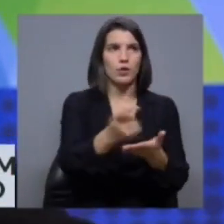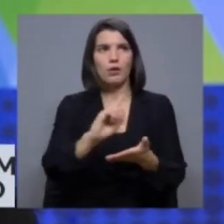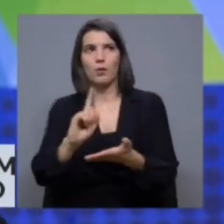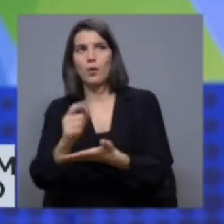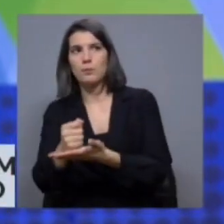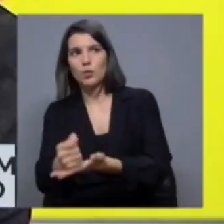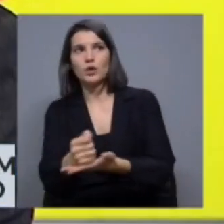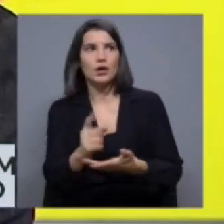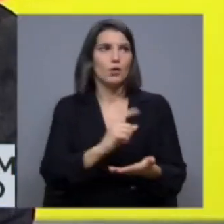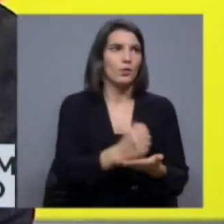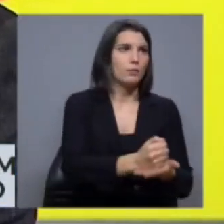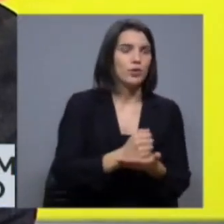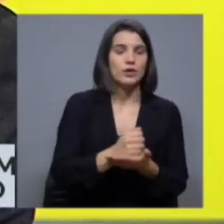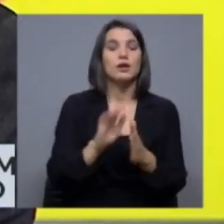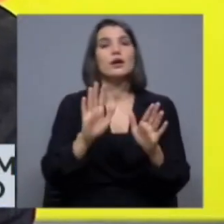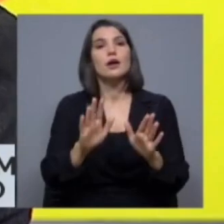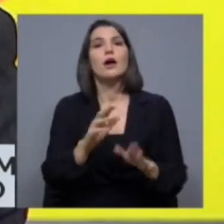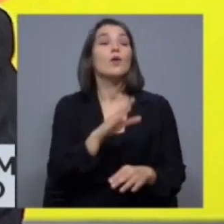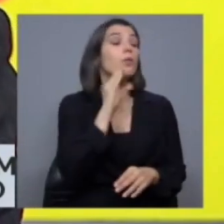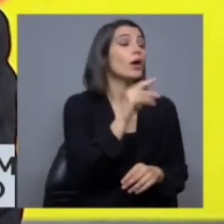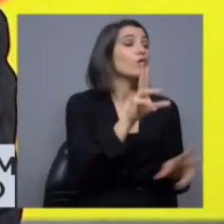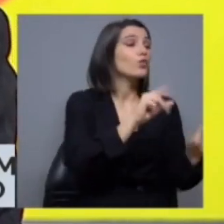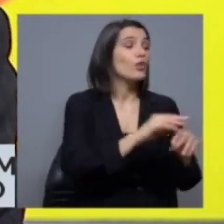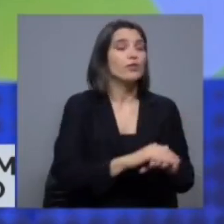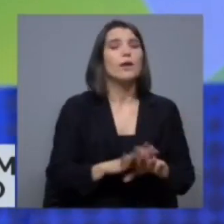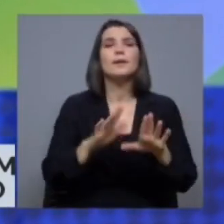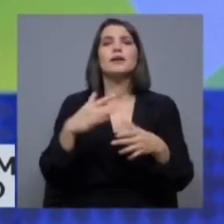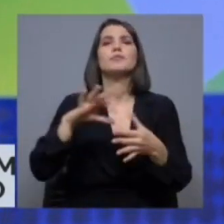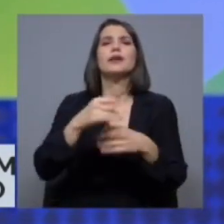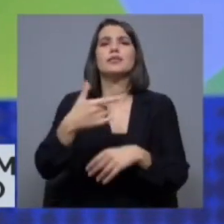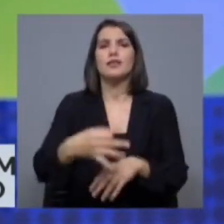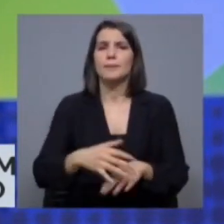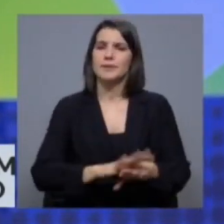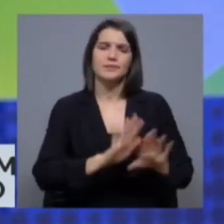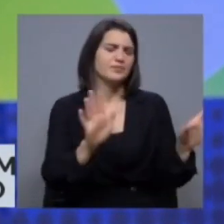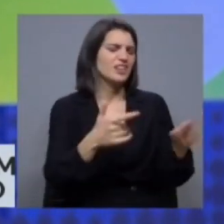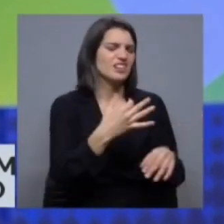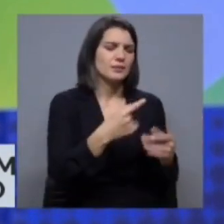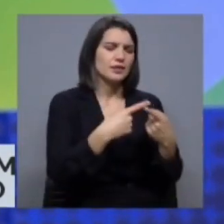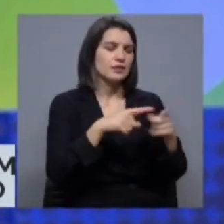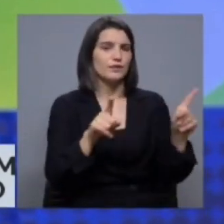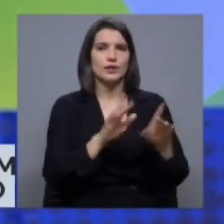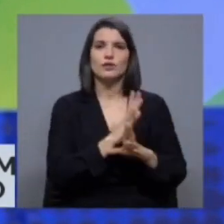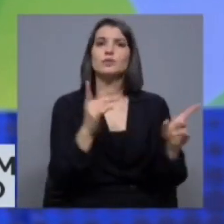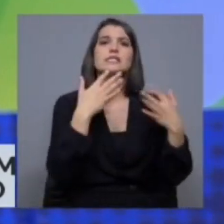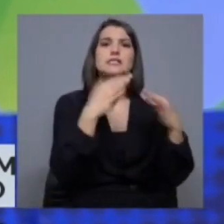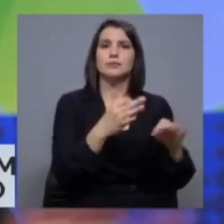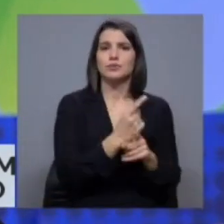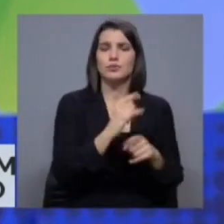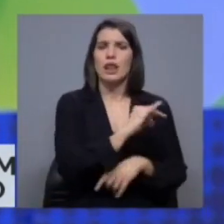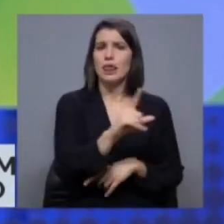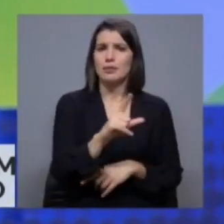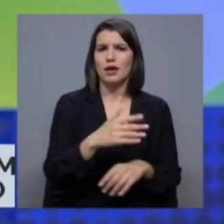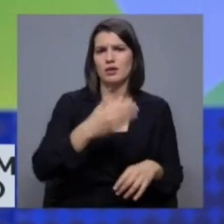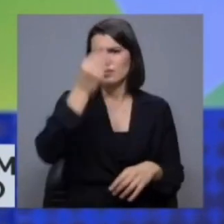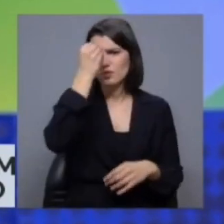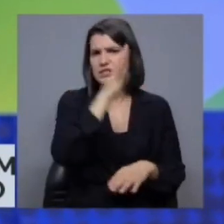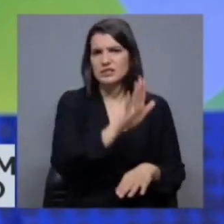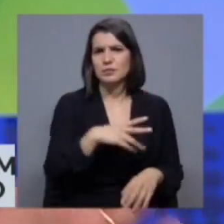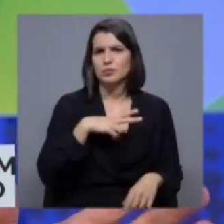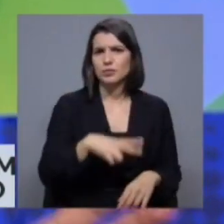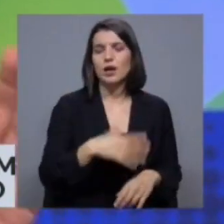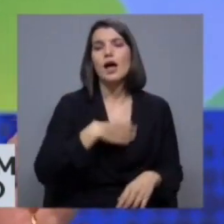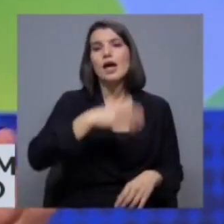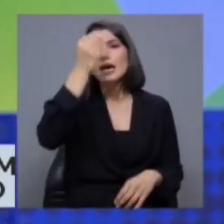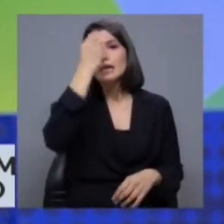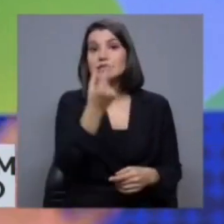estava com essa diferença dos símbolos é que a gente devia Liberal não quer saber Portugal a